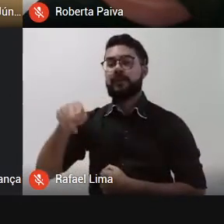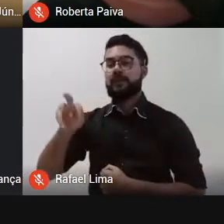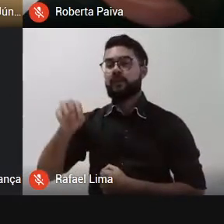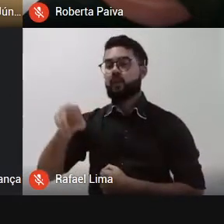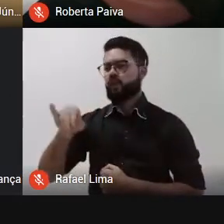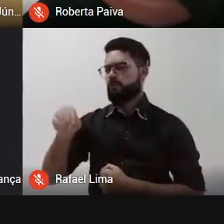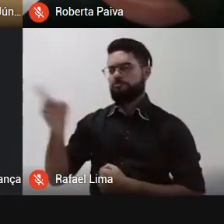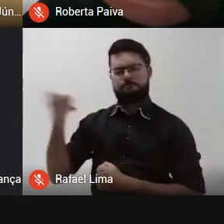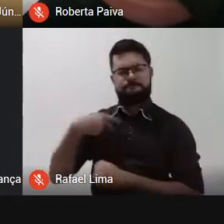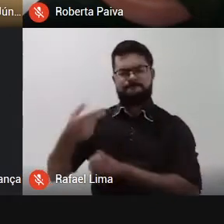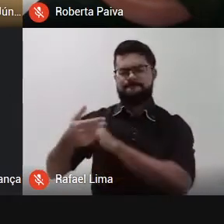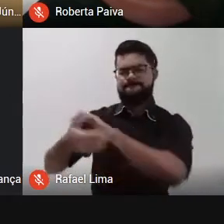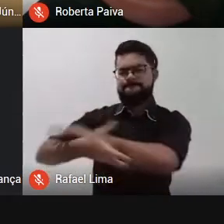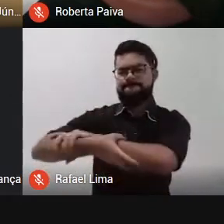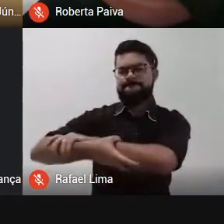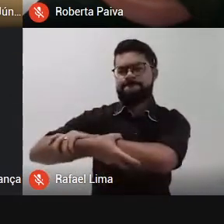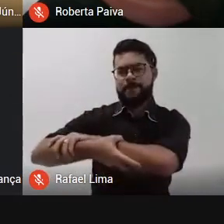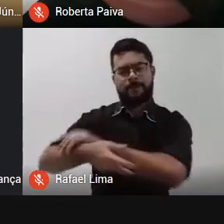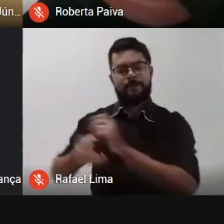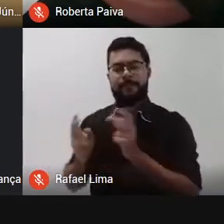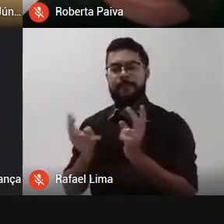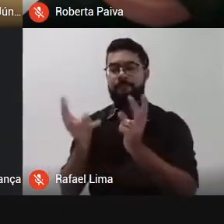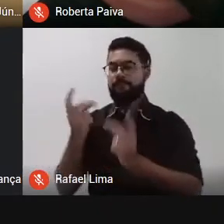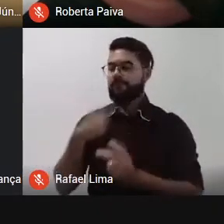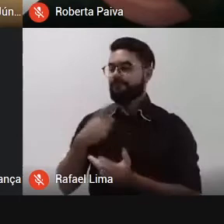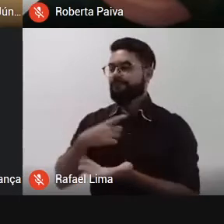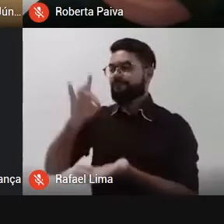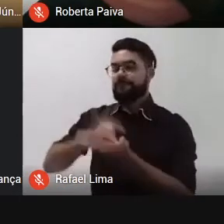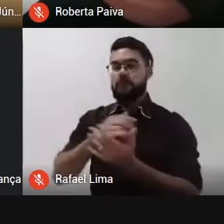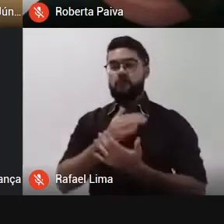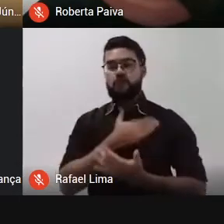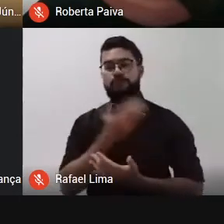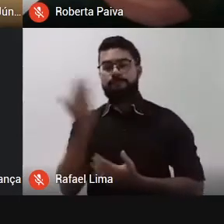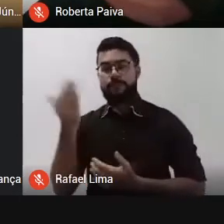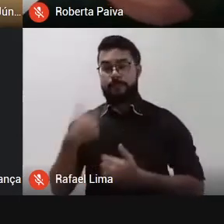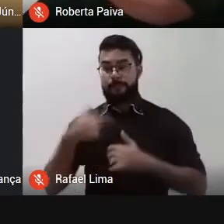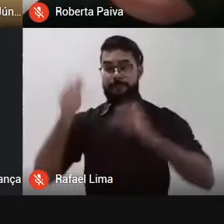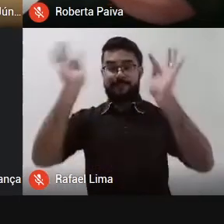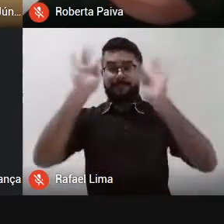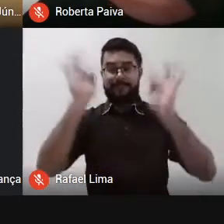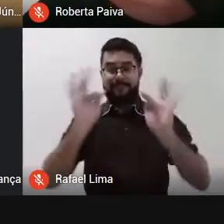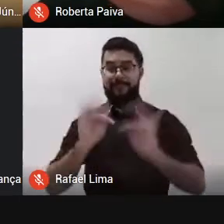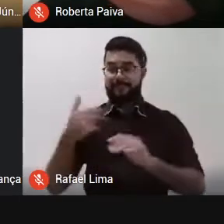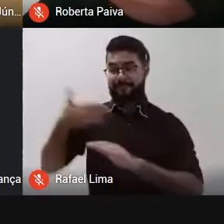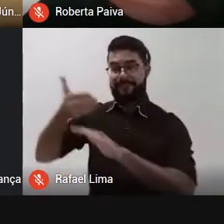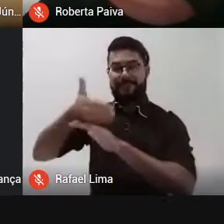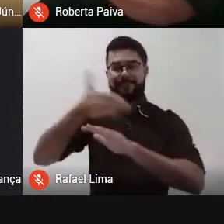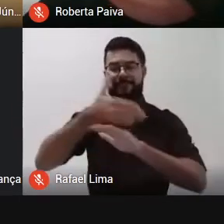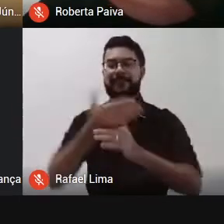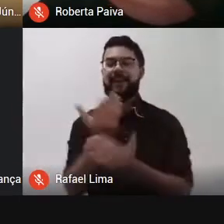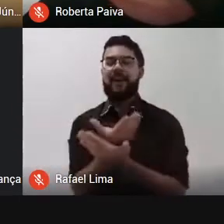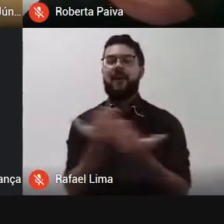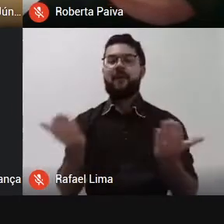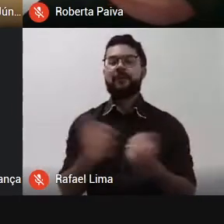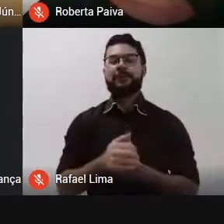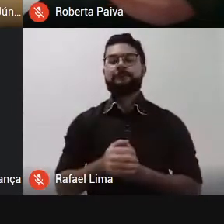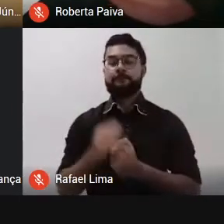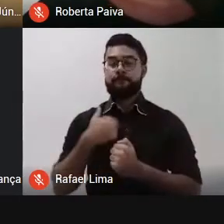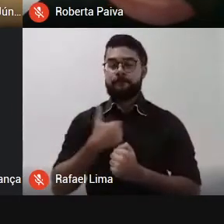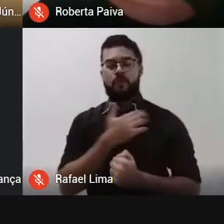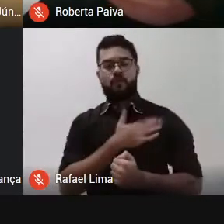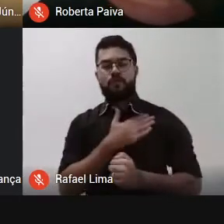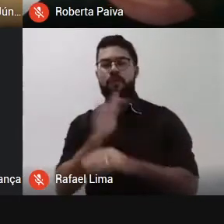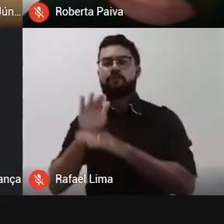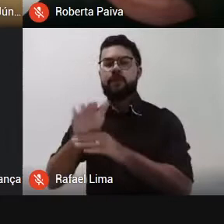muito grande, e, gente, eu estou muito feliz em participar disso, espero ter contribuído um pouco com